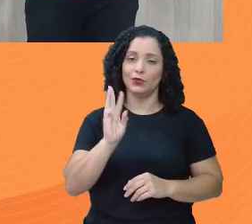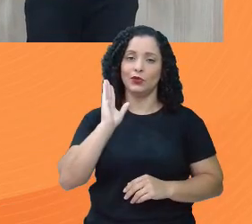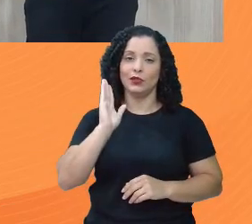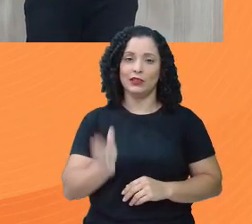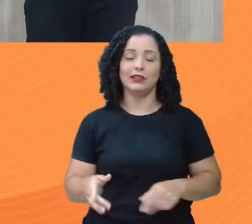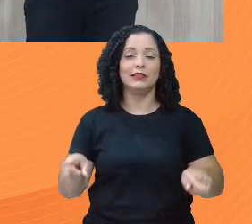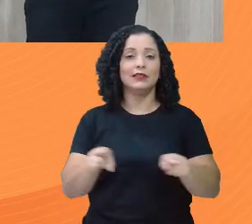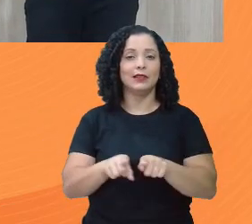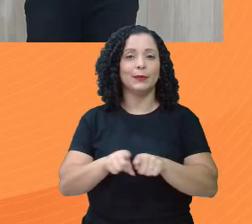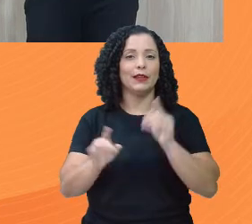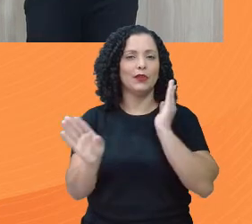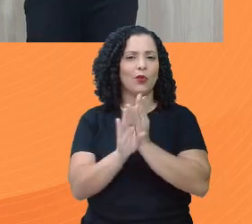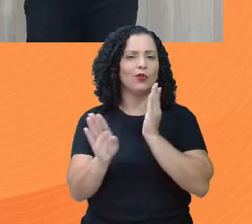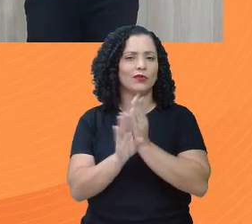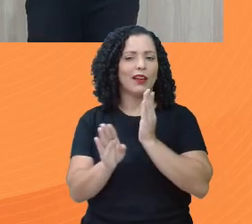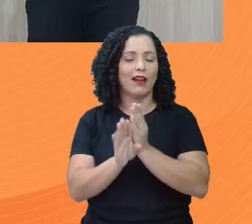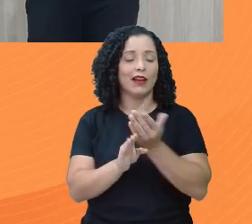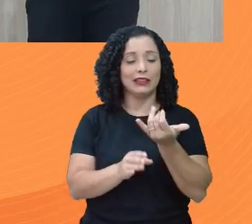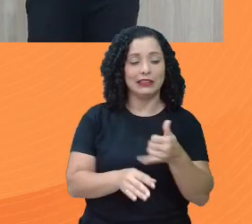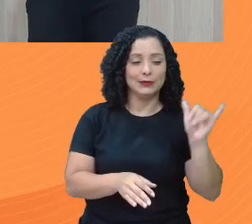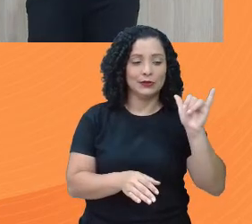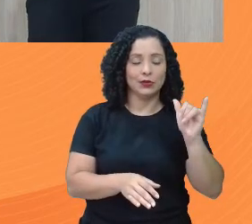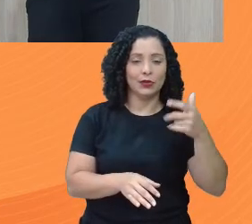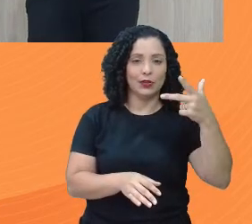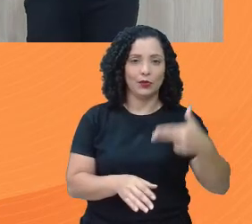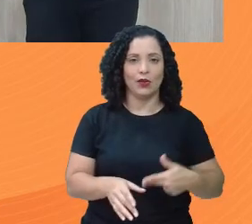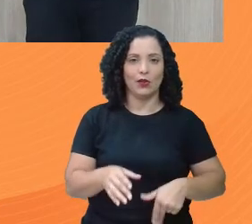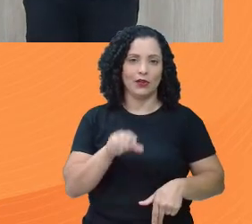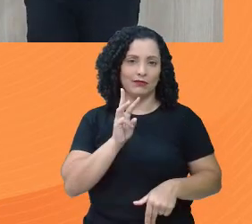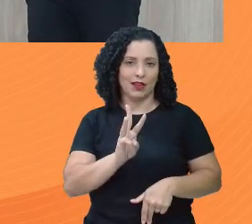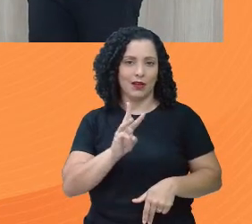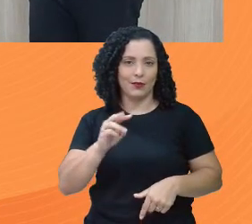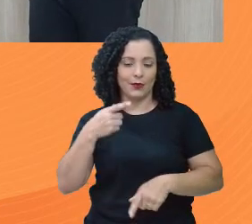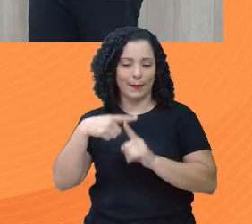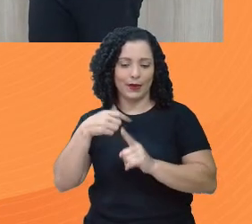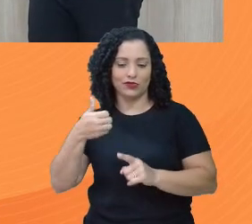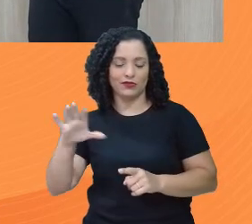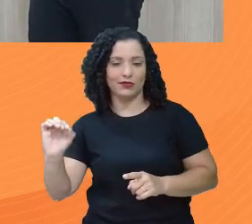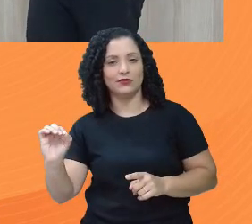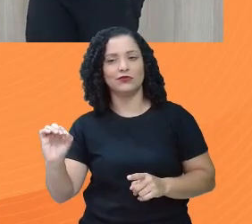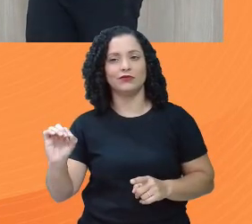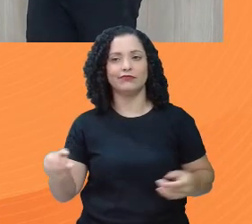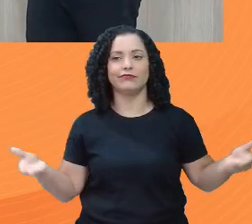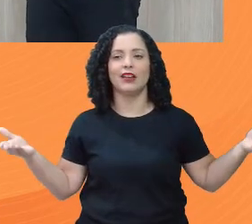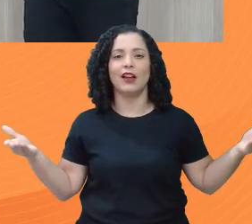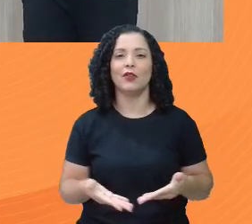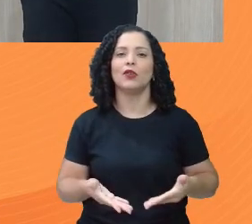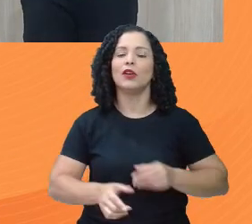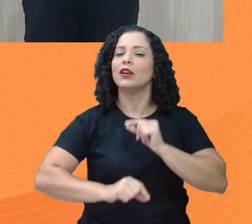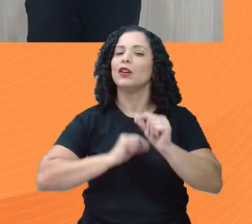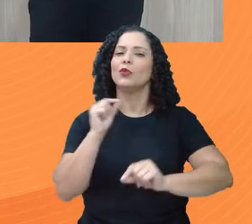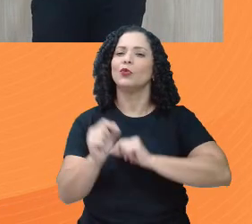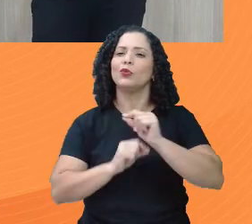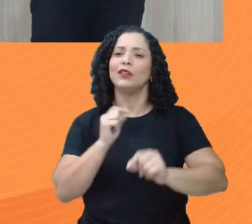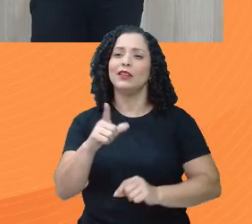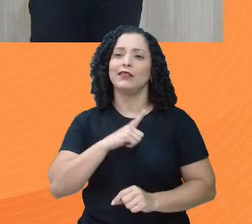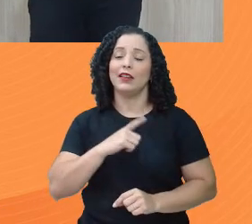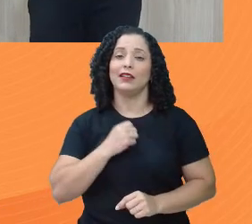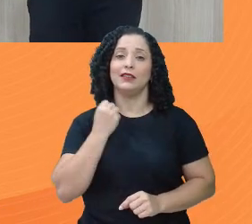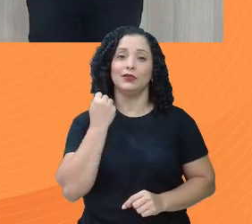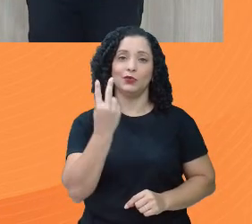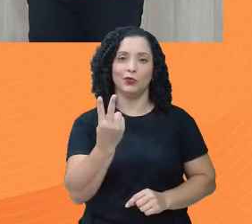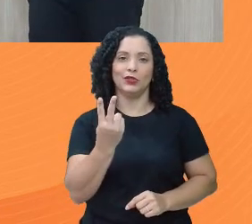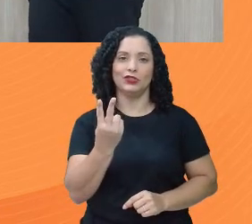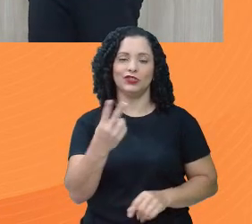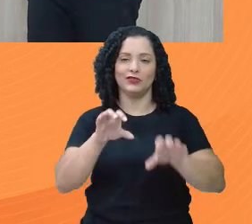era igual a w mais 10, certo? Mas aqui, o que é que você vai fazer? Ó? Eu tenho aí duas equações.